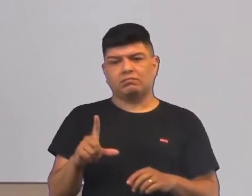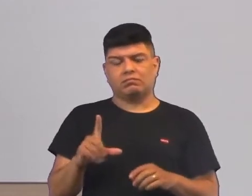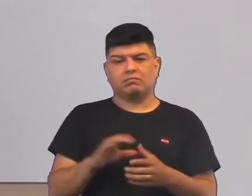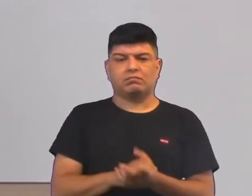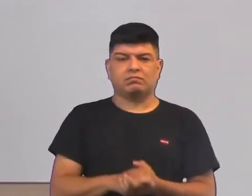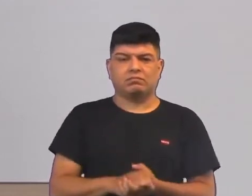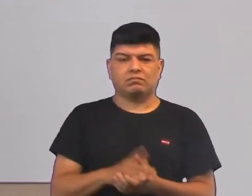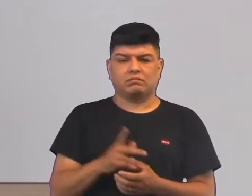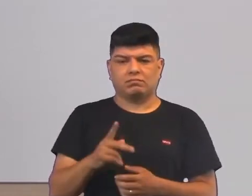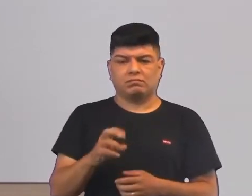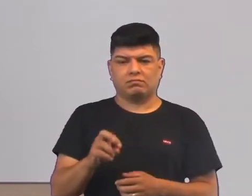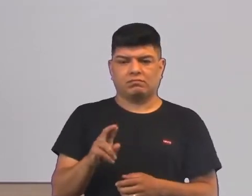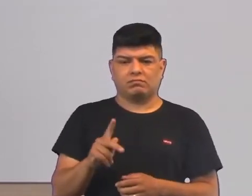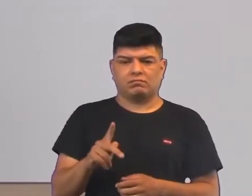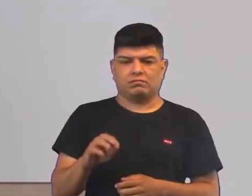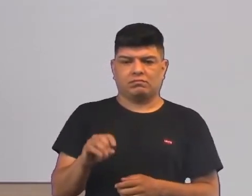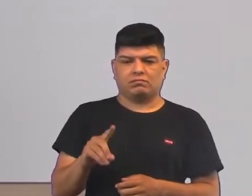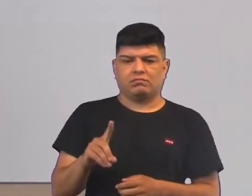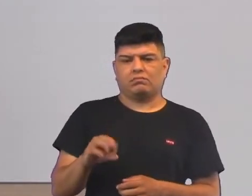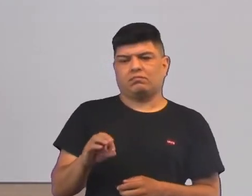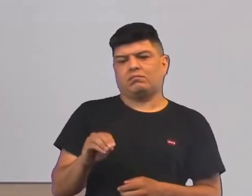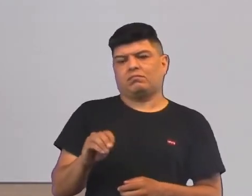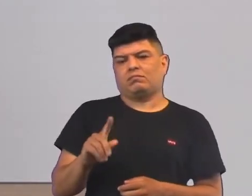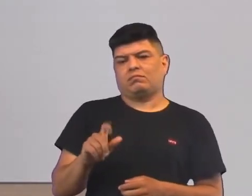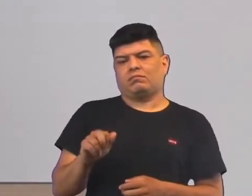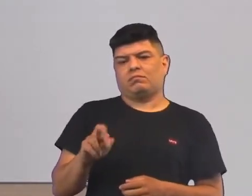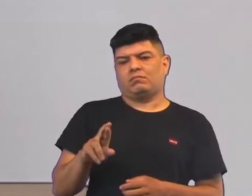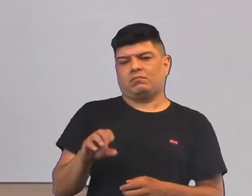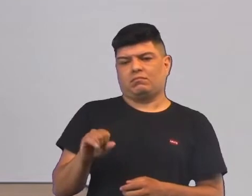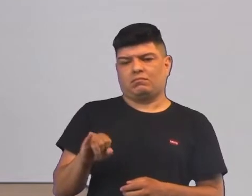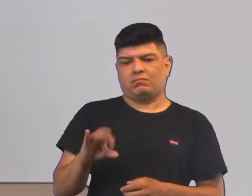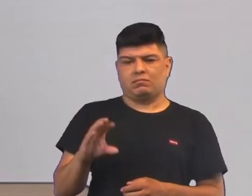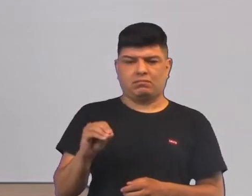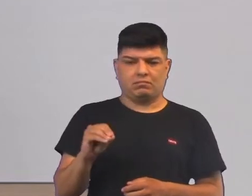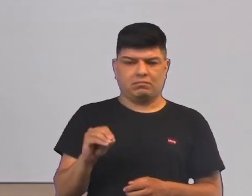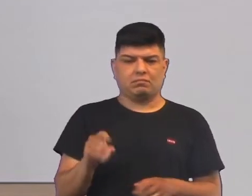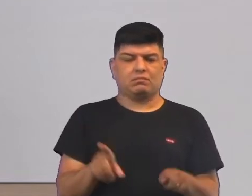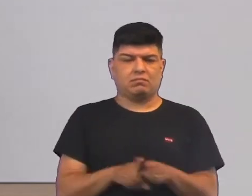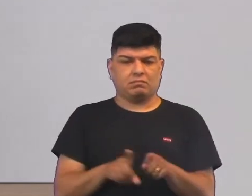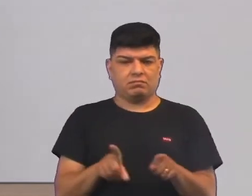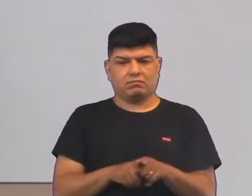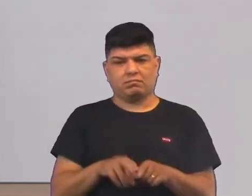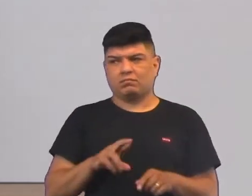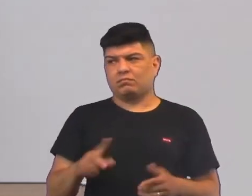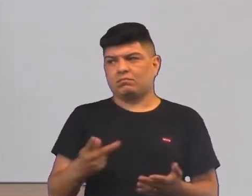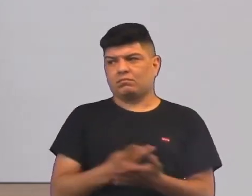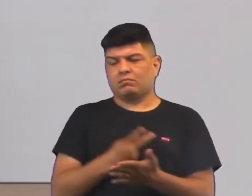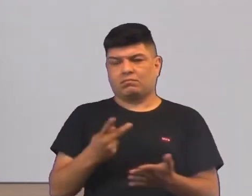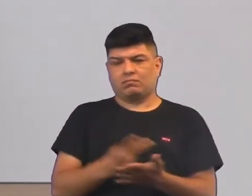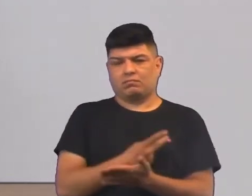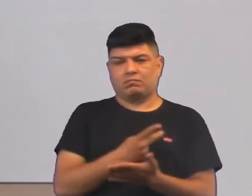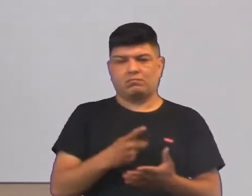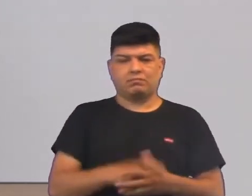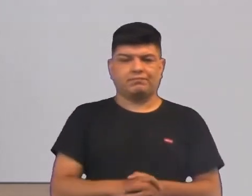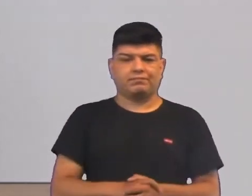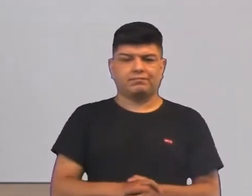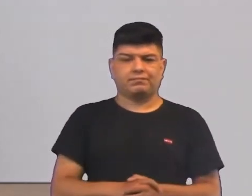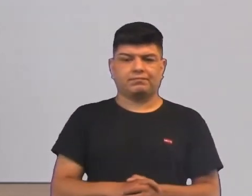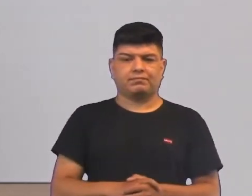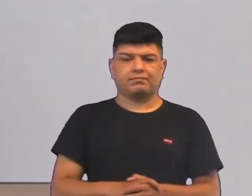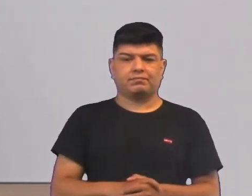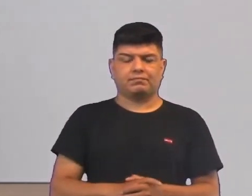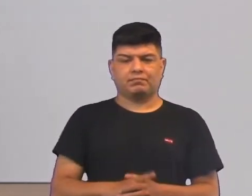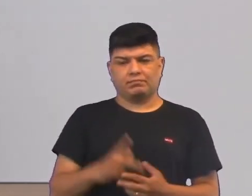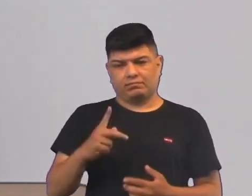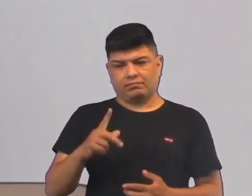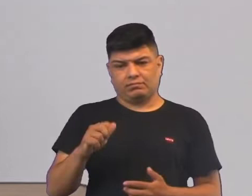um perpendicular, ou perpendicularismo, como alguns se referem também, que não é errado, tá? Então, paralela é